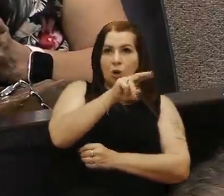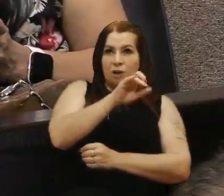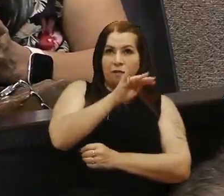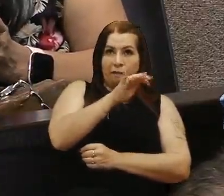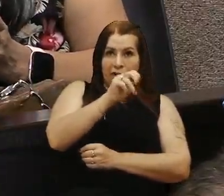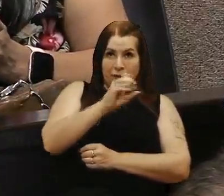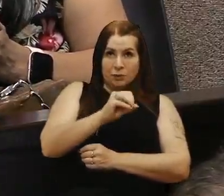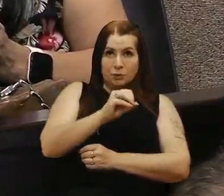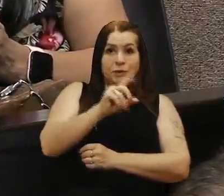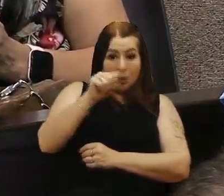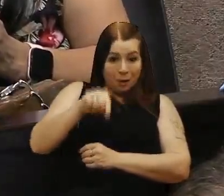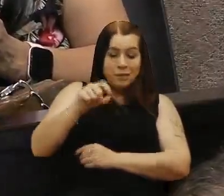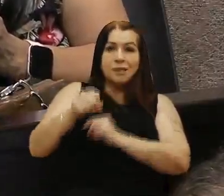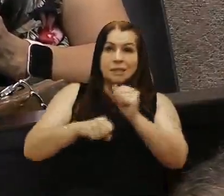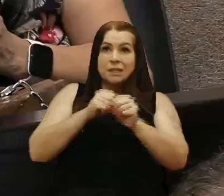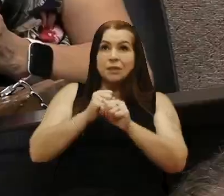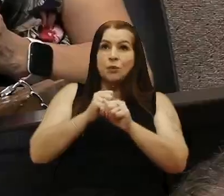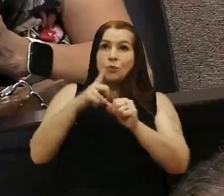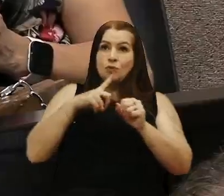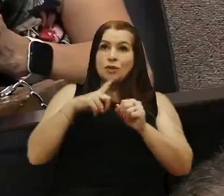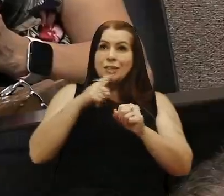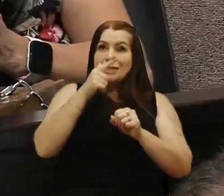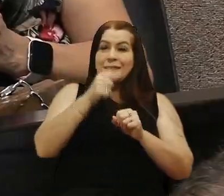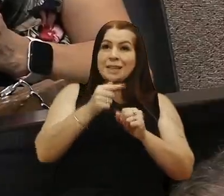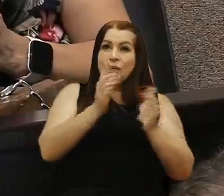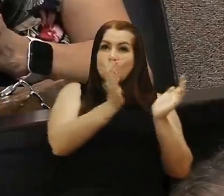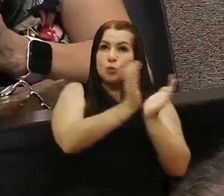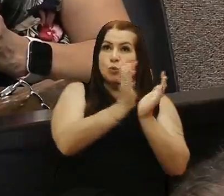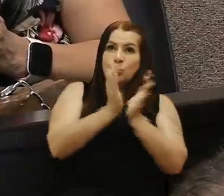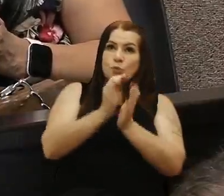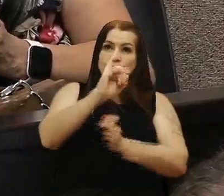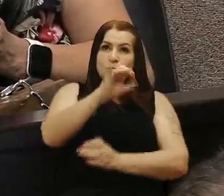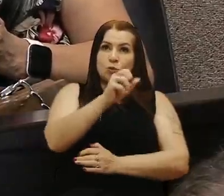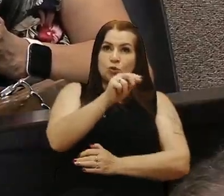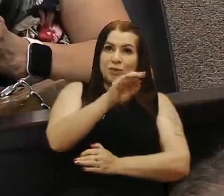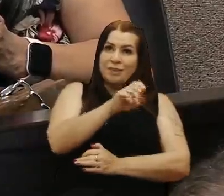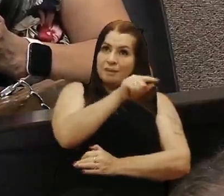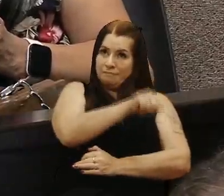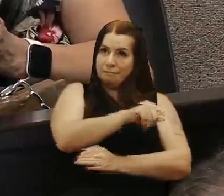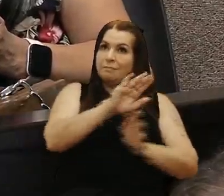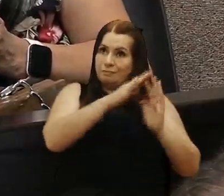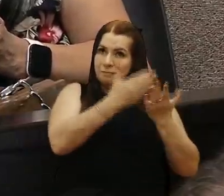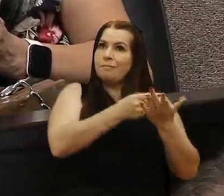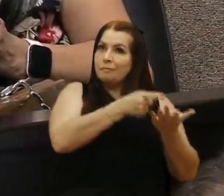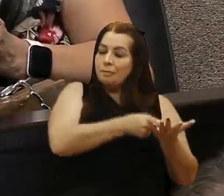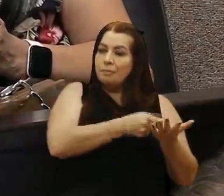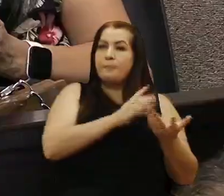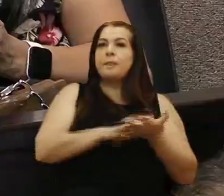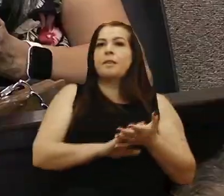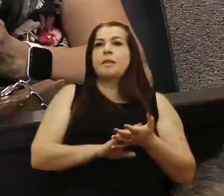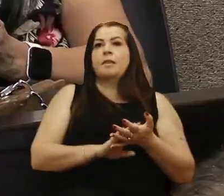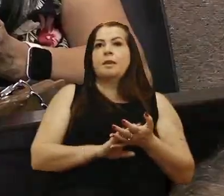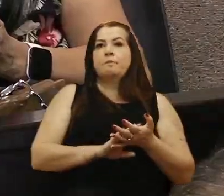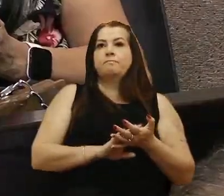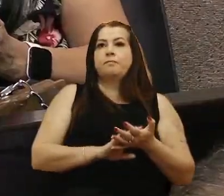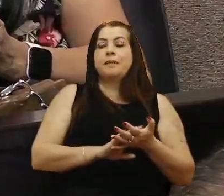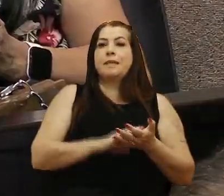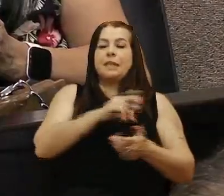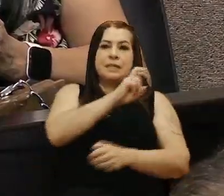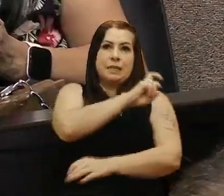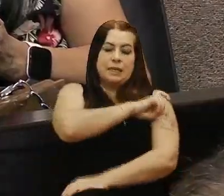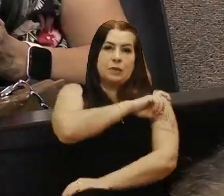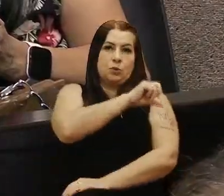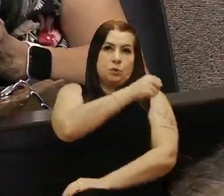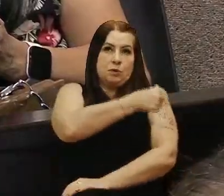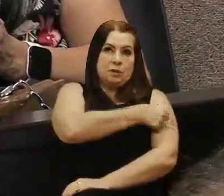Então, neste ano, a gente tinha 7 turmas no José Bonifácio. 7 turmas. 5º,